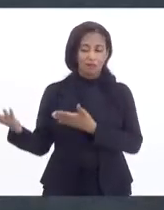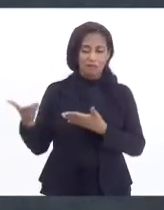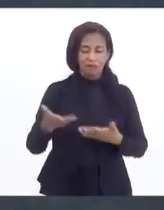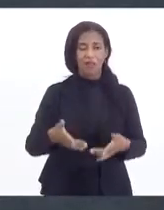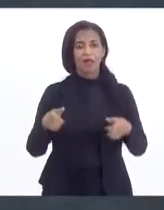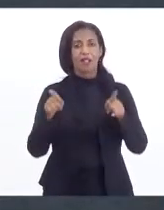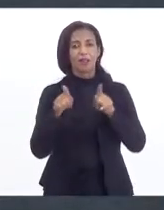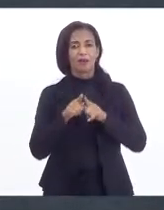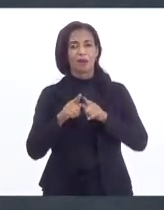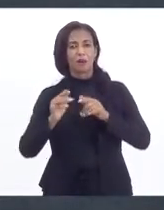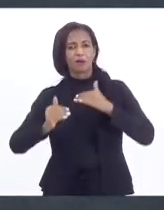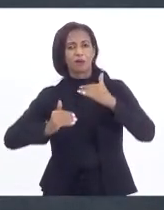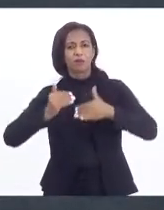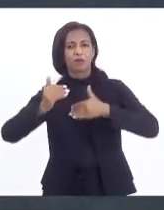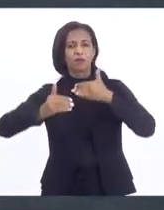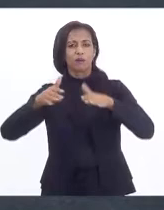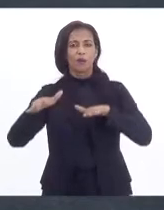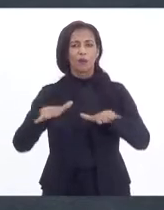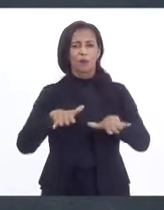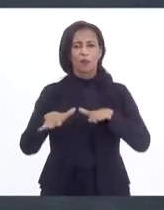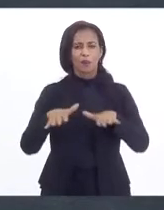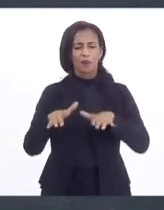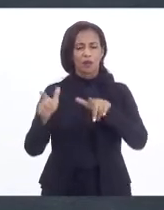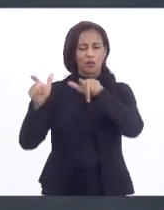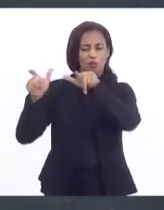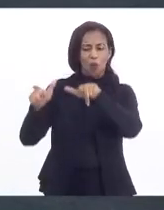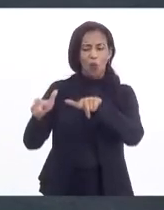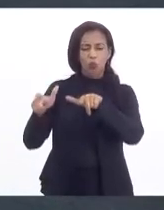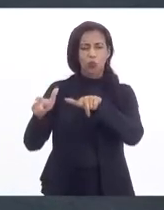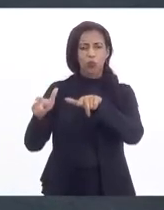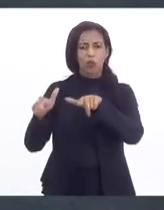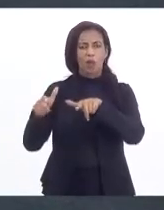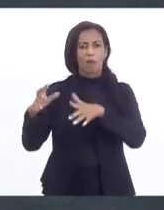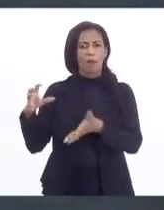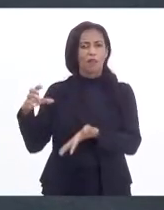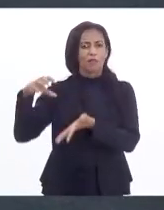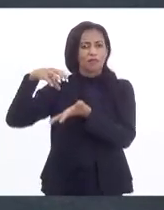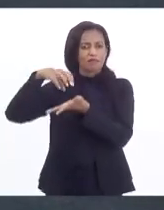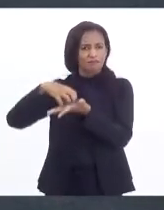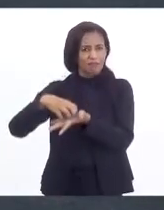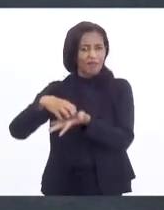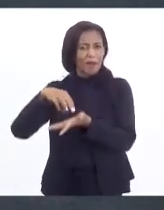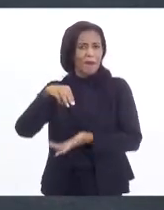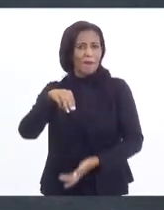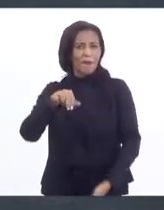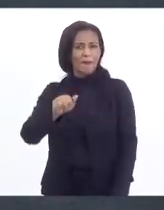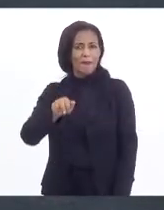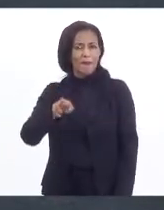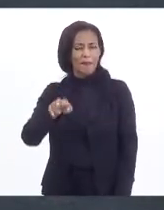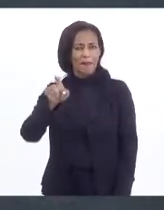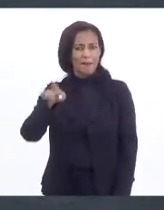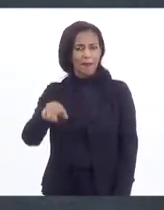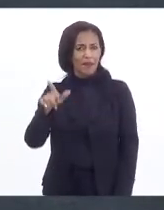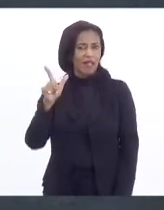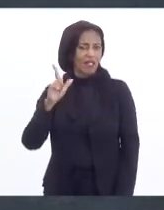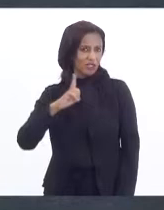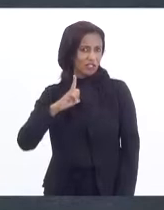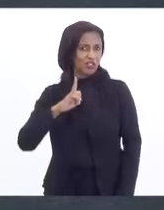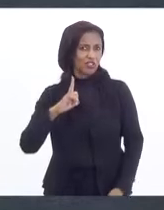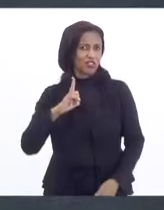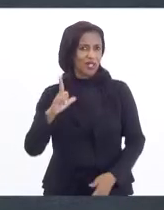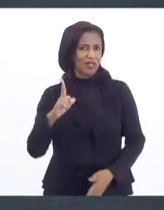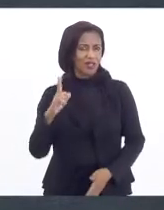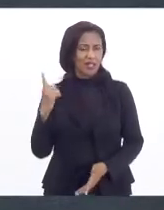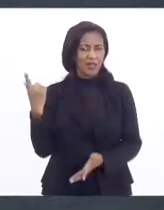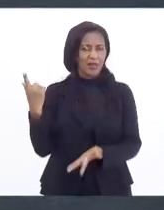também a construção da mobilização local a partir das redes da Maré. A gente já tem uma